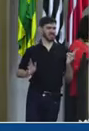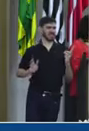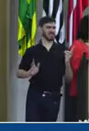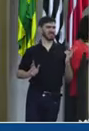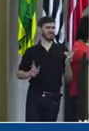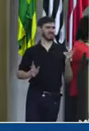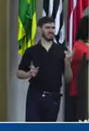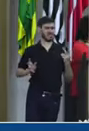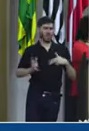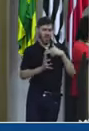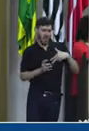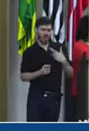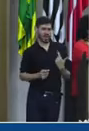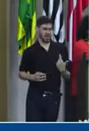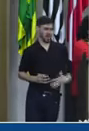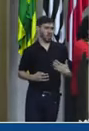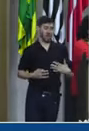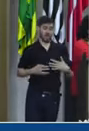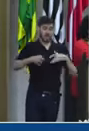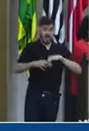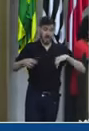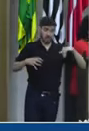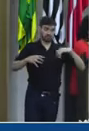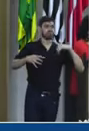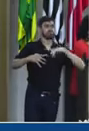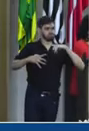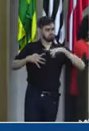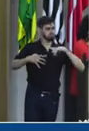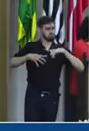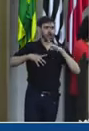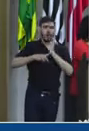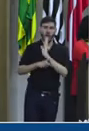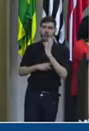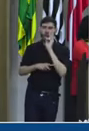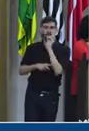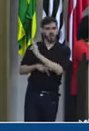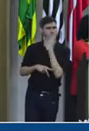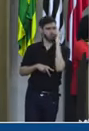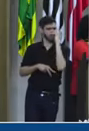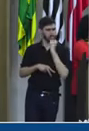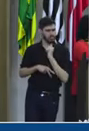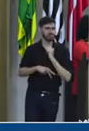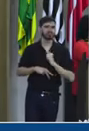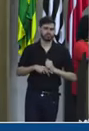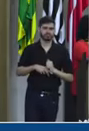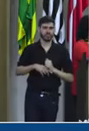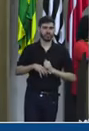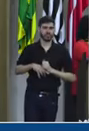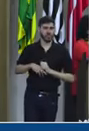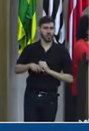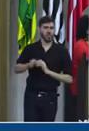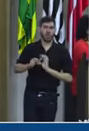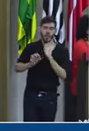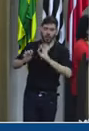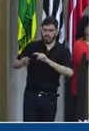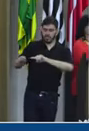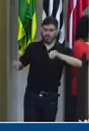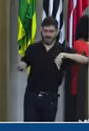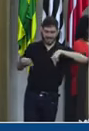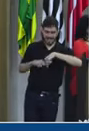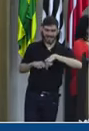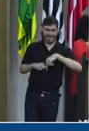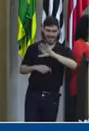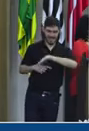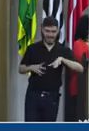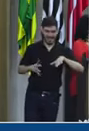Nessa campanha, nós reunimos num estúdio. Assistam o vídeo, gente, é lindo. Assistam. A gente reuniu num estúdio crianças ciganas e a gente